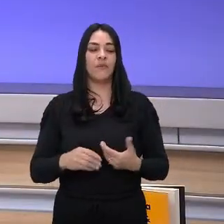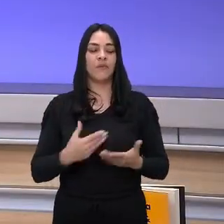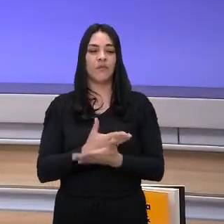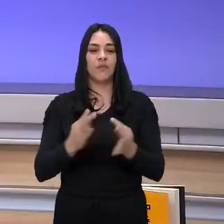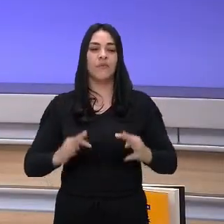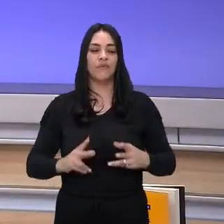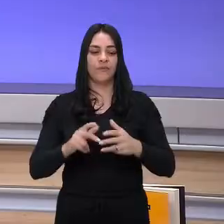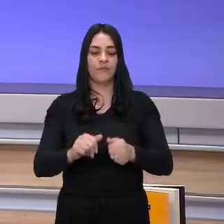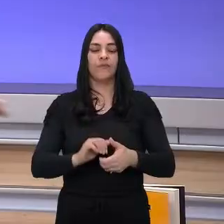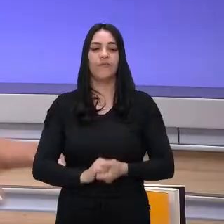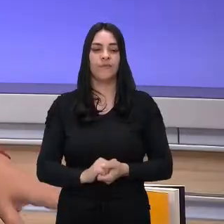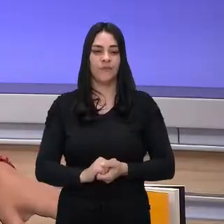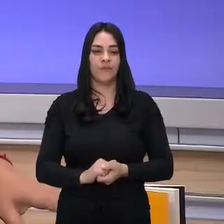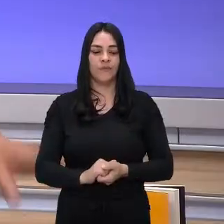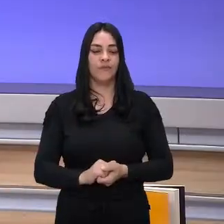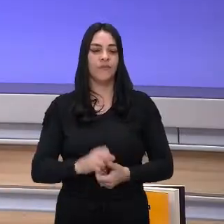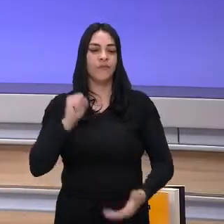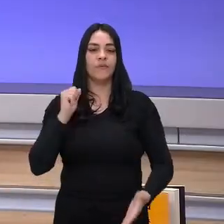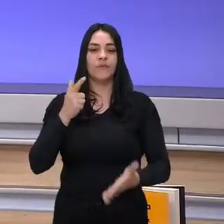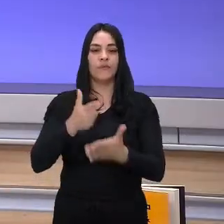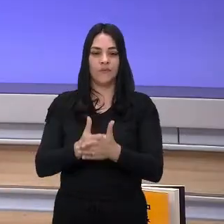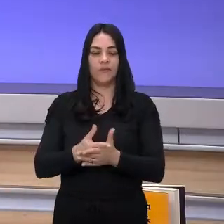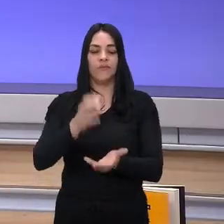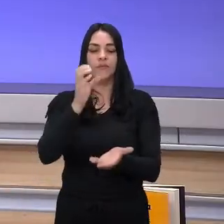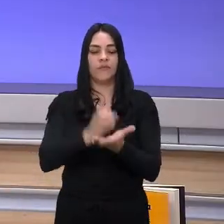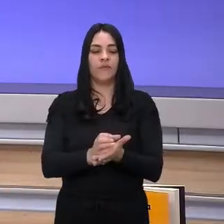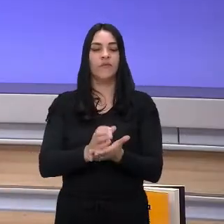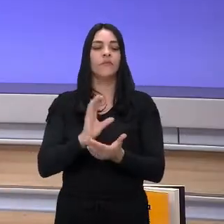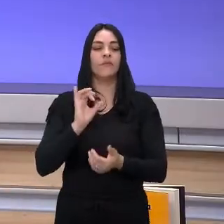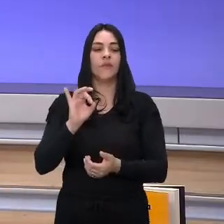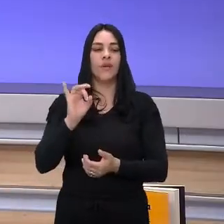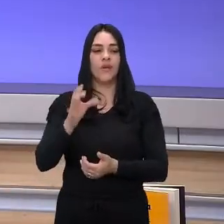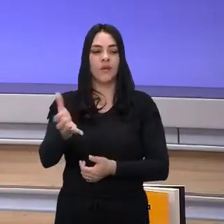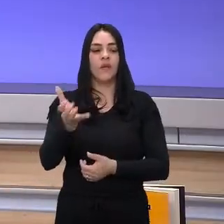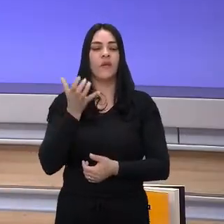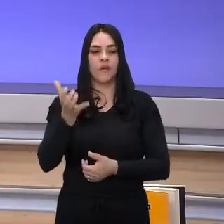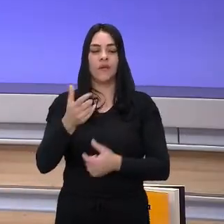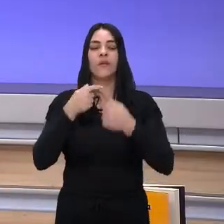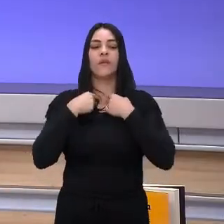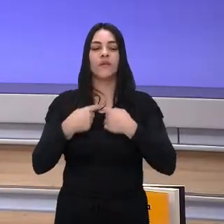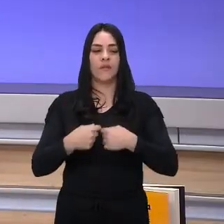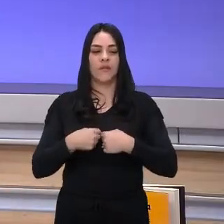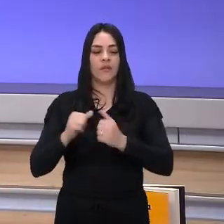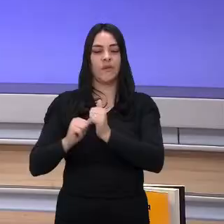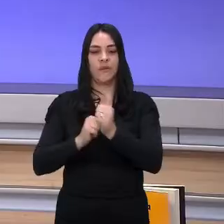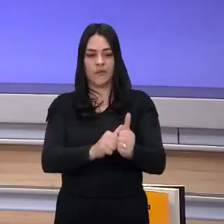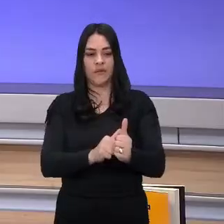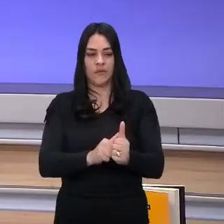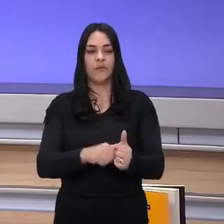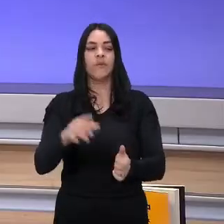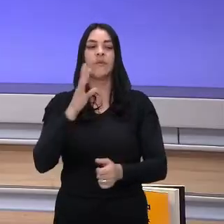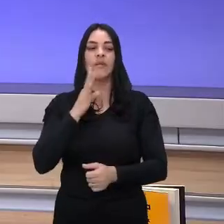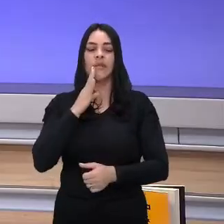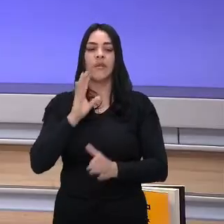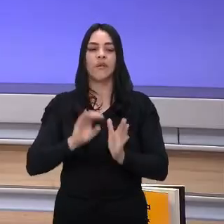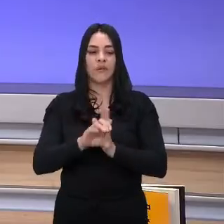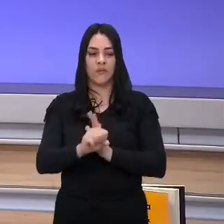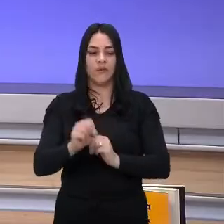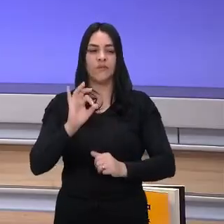esse conceito, que elas compraram um copo e já queriam um cordãozinho para acompanhar, sabe? Assim, foi bem bacana esse conceito.